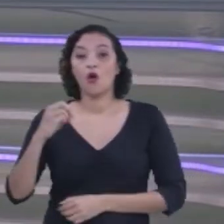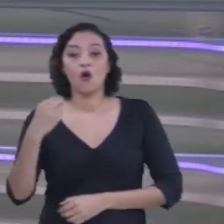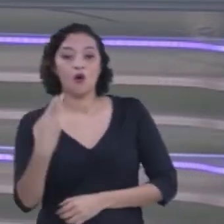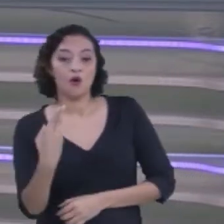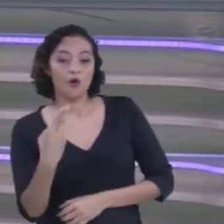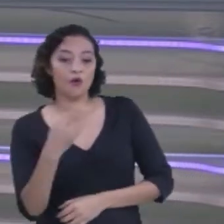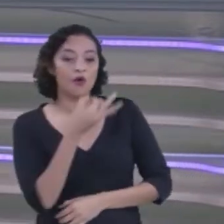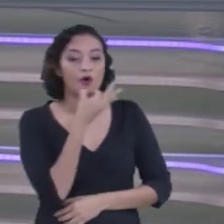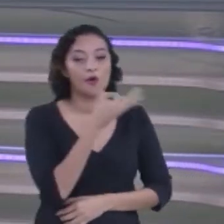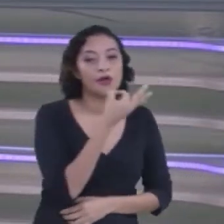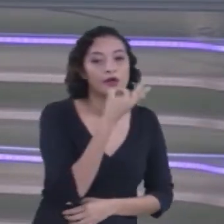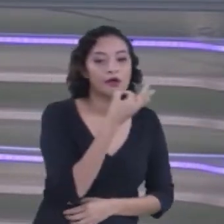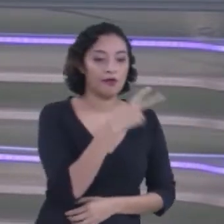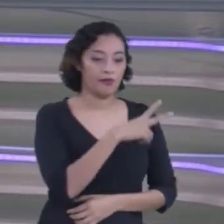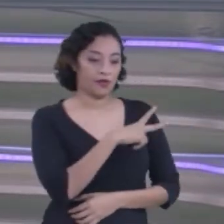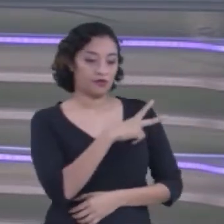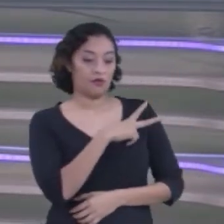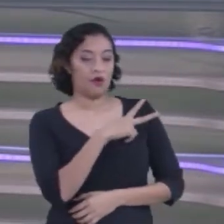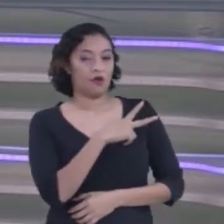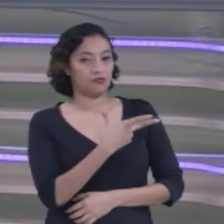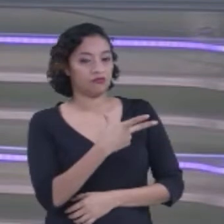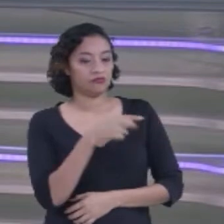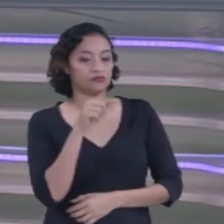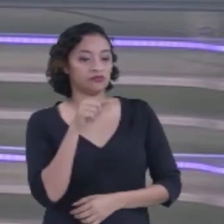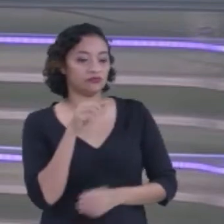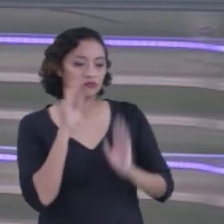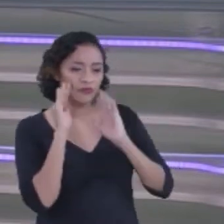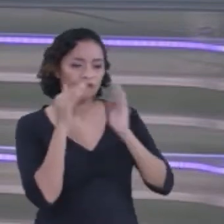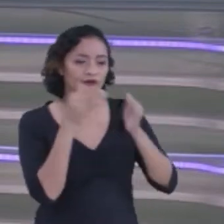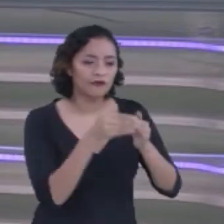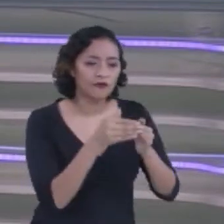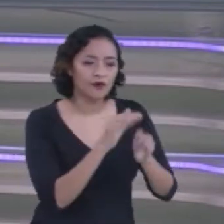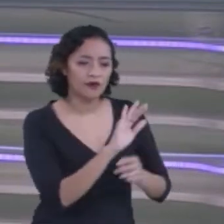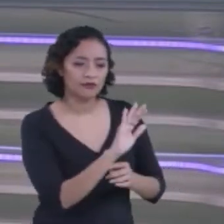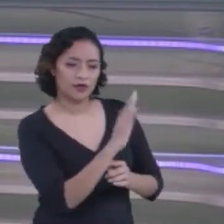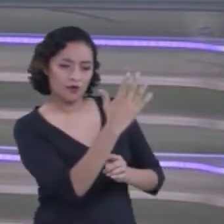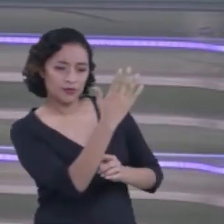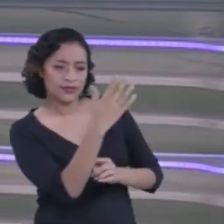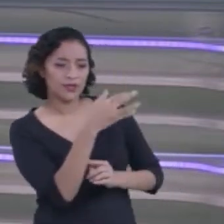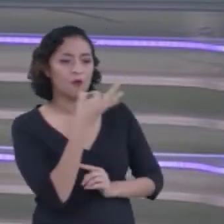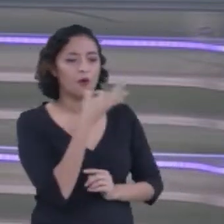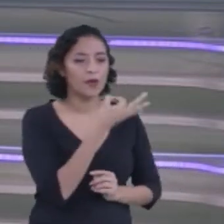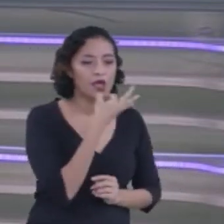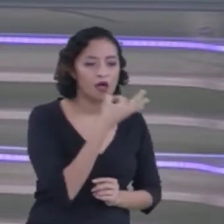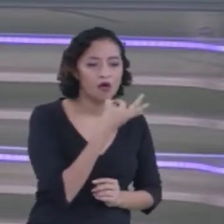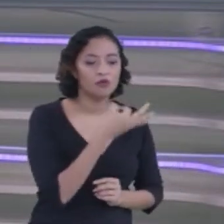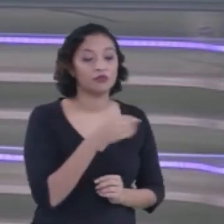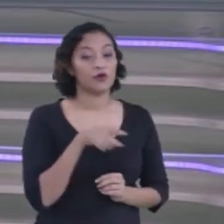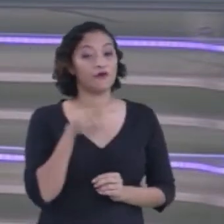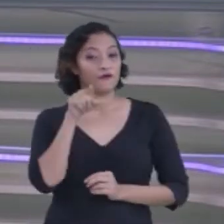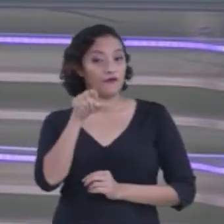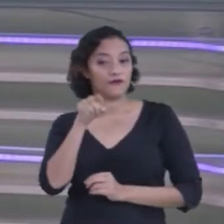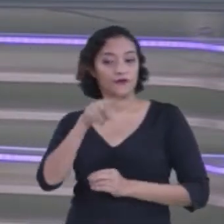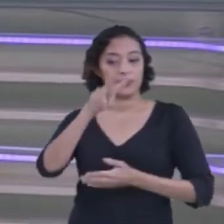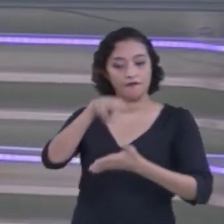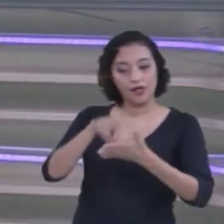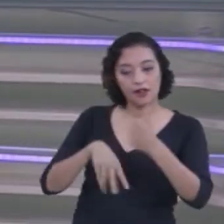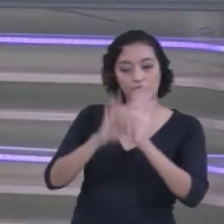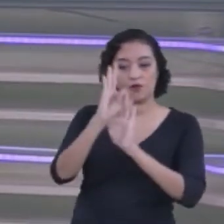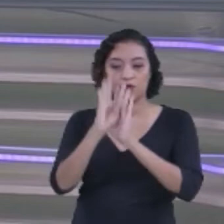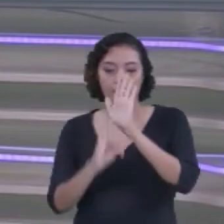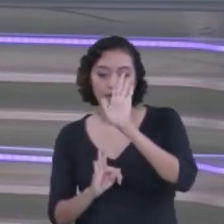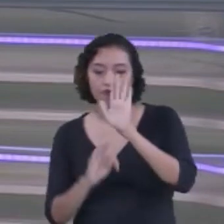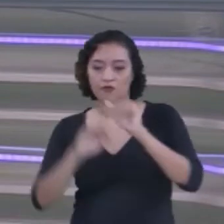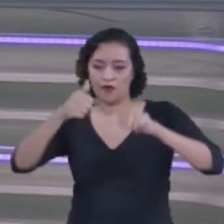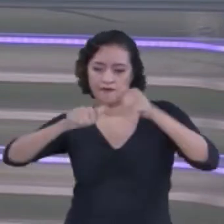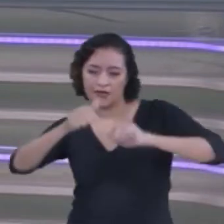pessoal sobre aquele fato. Então, você, quando for ler o texto, você analisa e distingue.